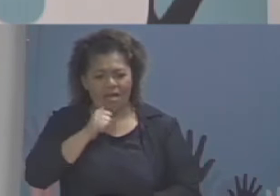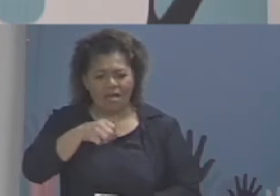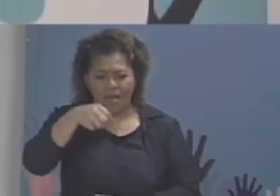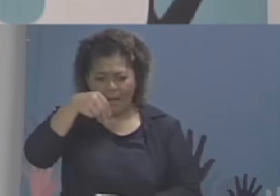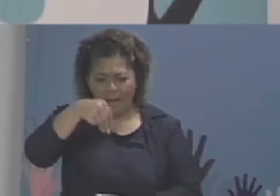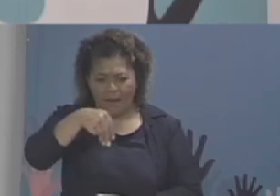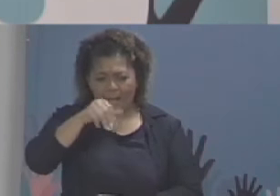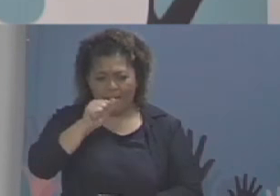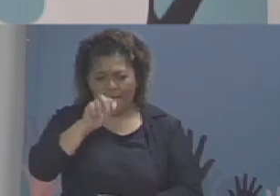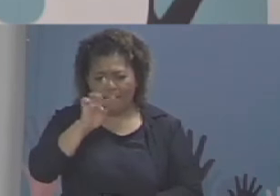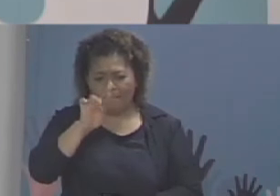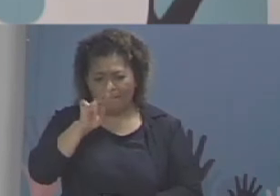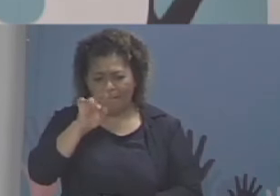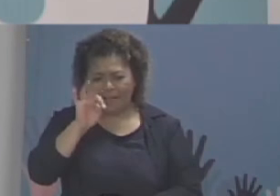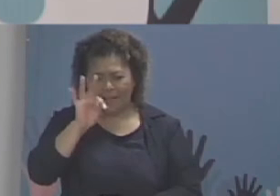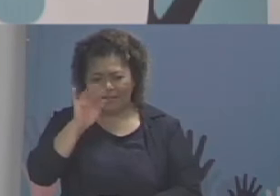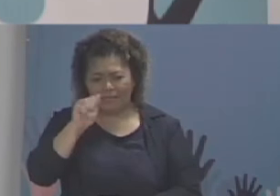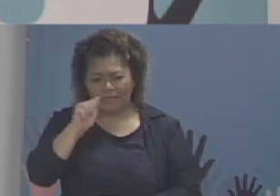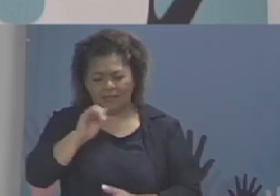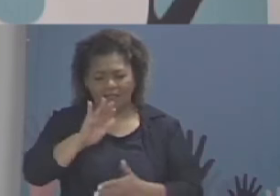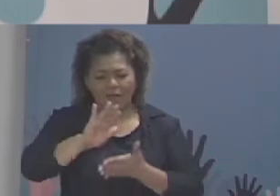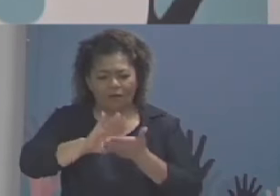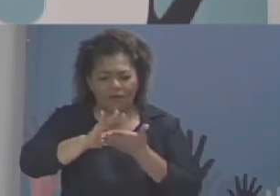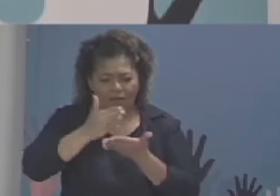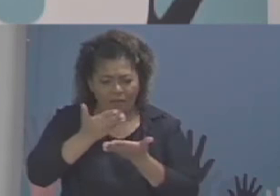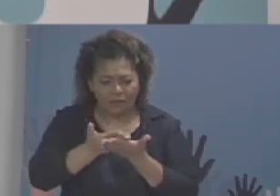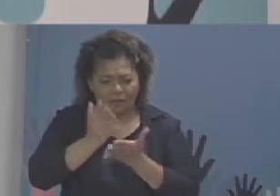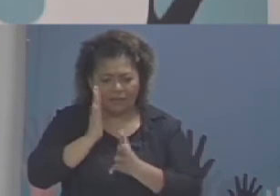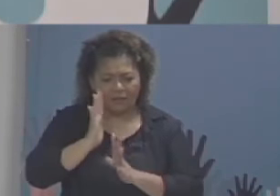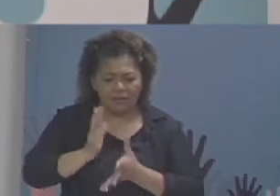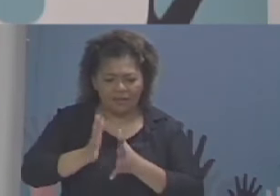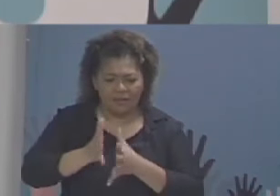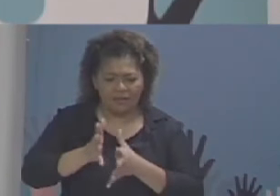aqui fazendo tradução em Libras. Então,